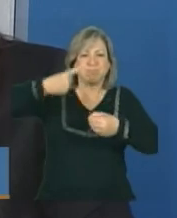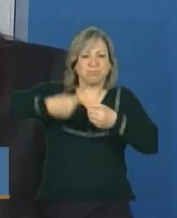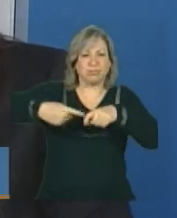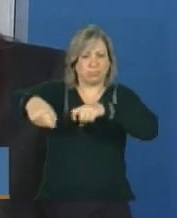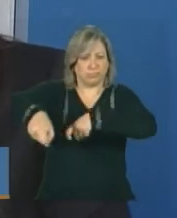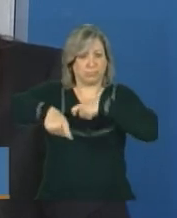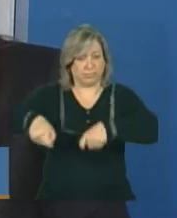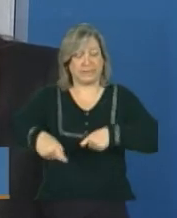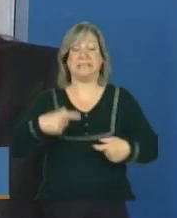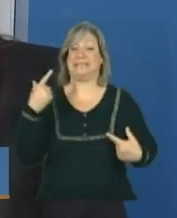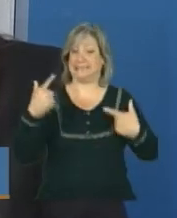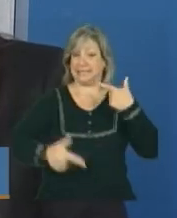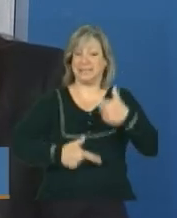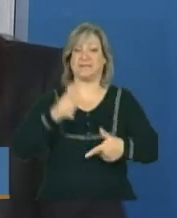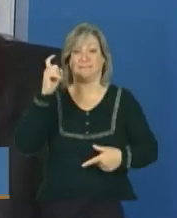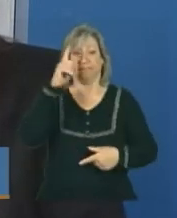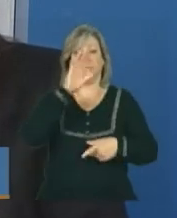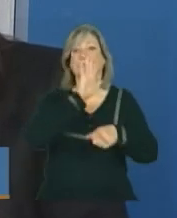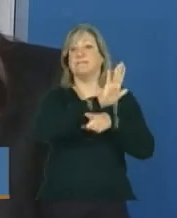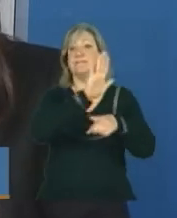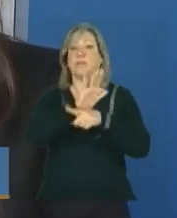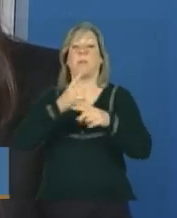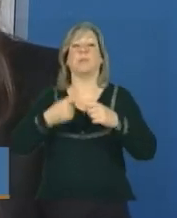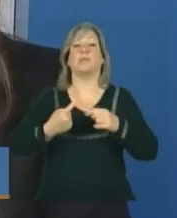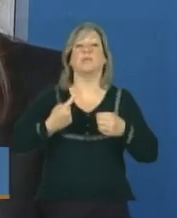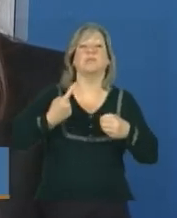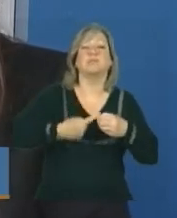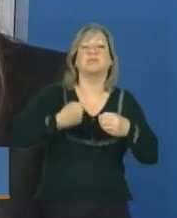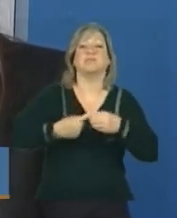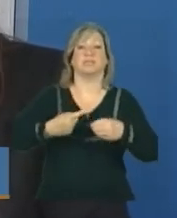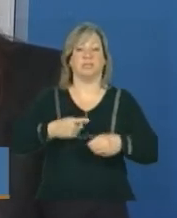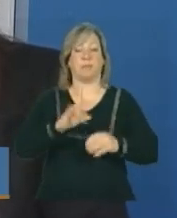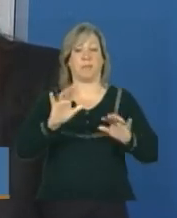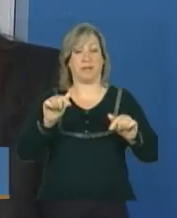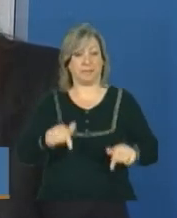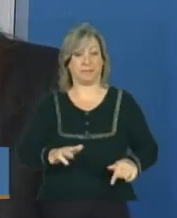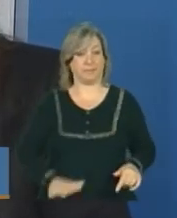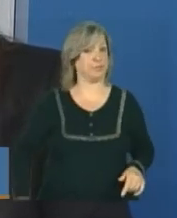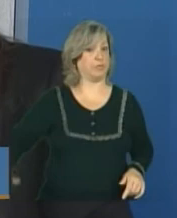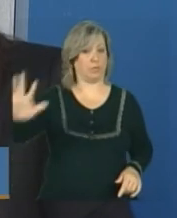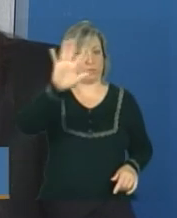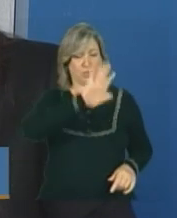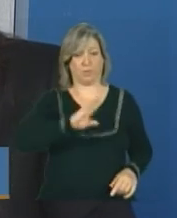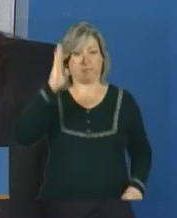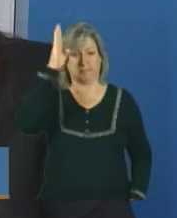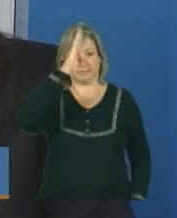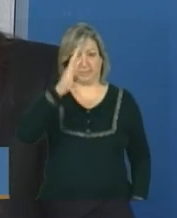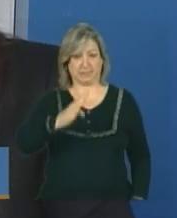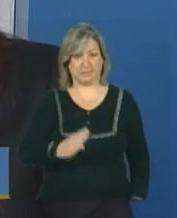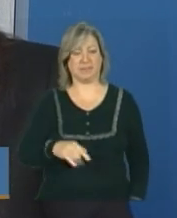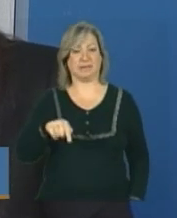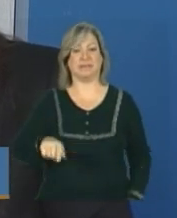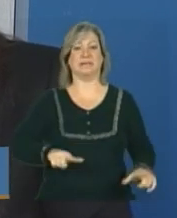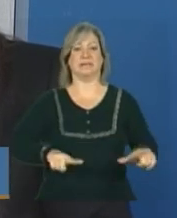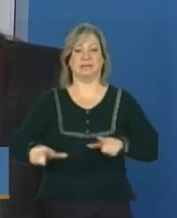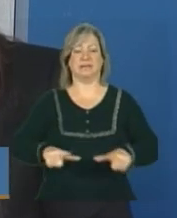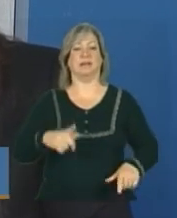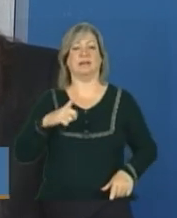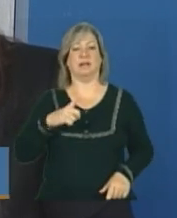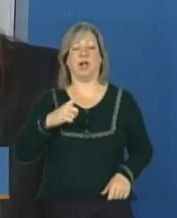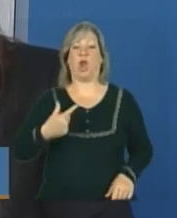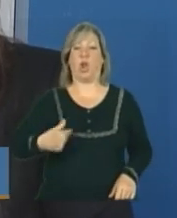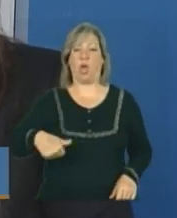Assistência Social, embora ele tenha uma cobertura muito significativa em todo o Brasil, nós